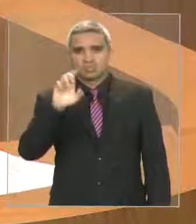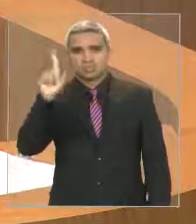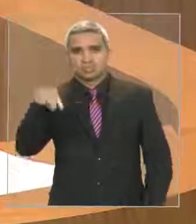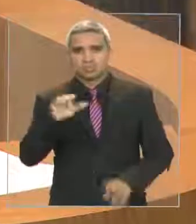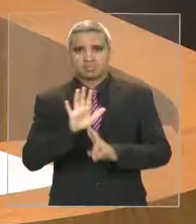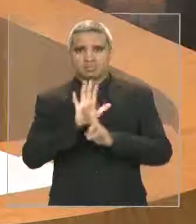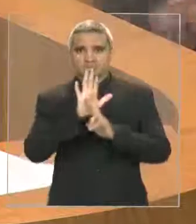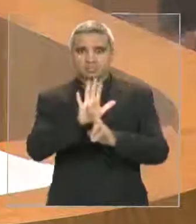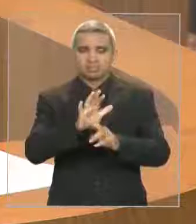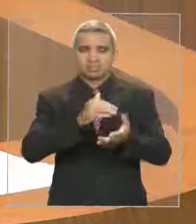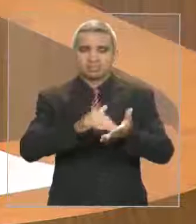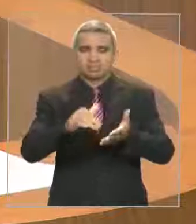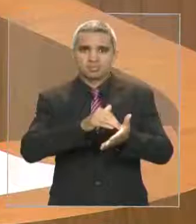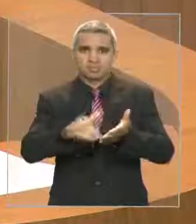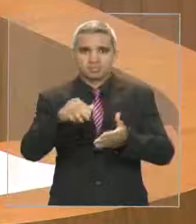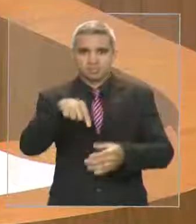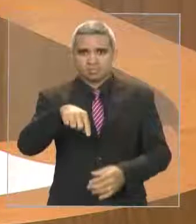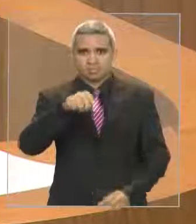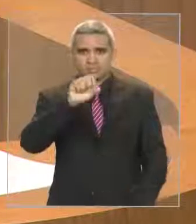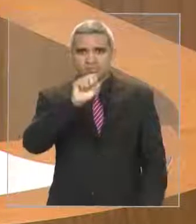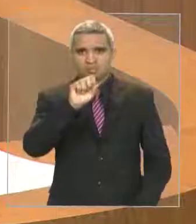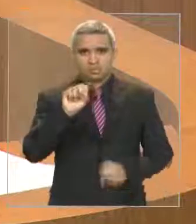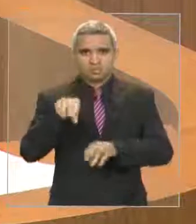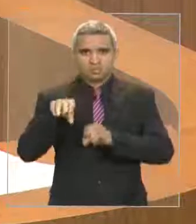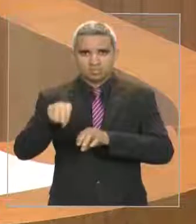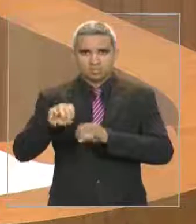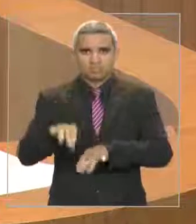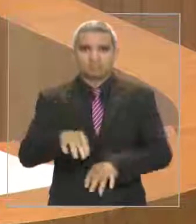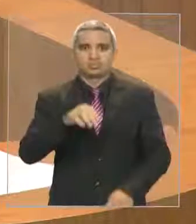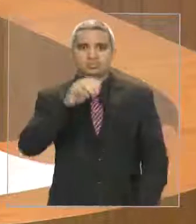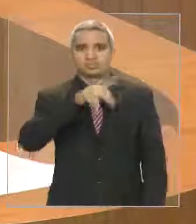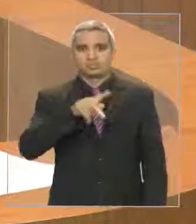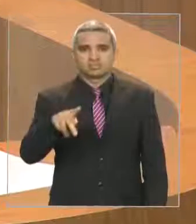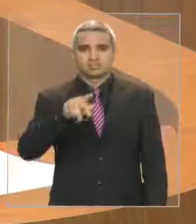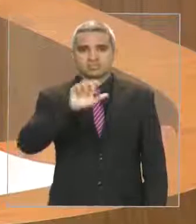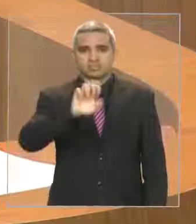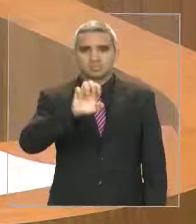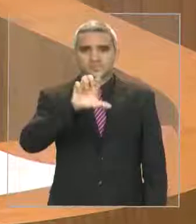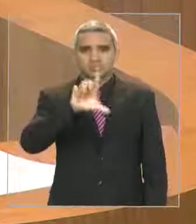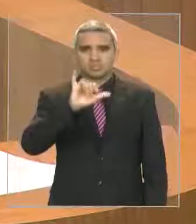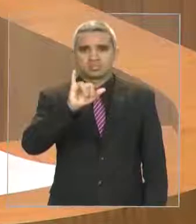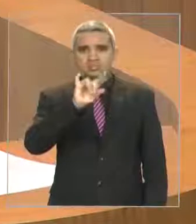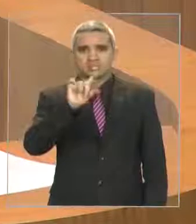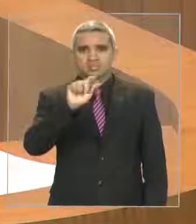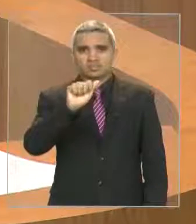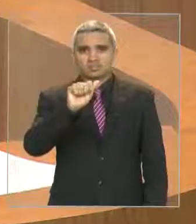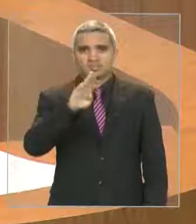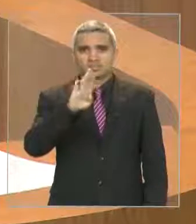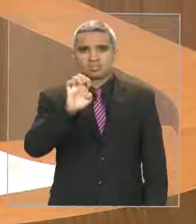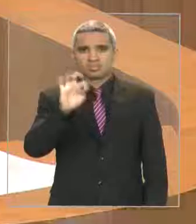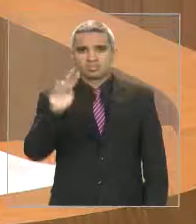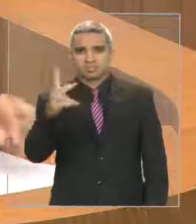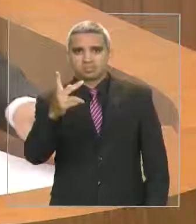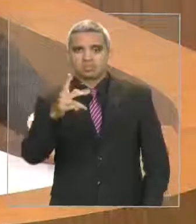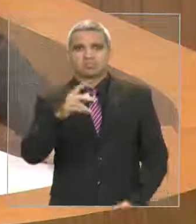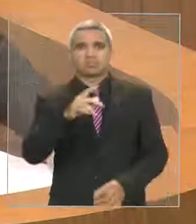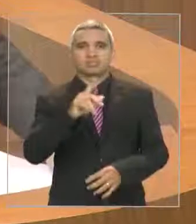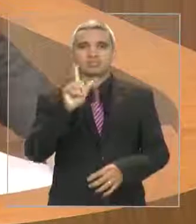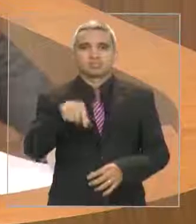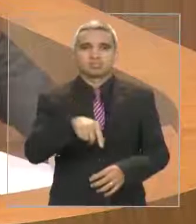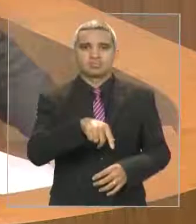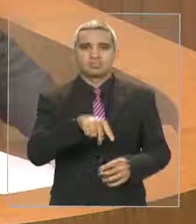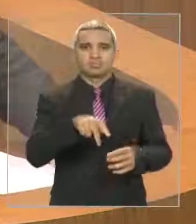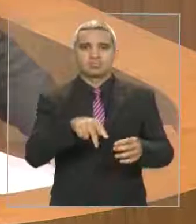Educação, a professora Elizabeth, presidente do Sindicato dos Professores do município, e o professor Antonísio,